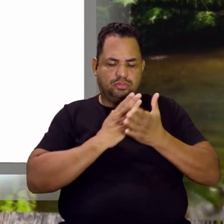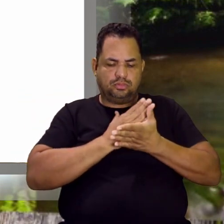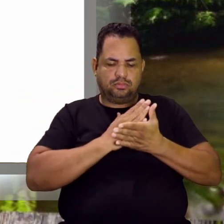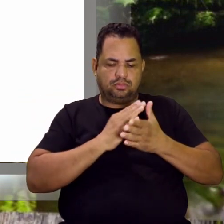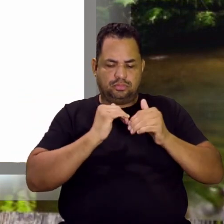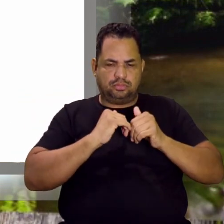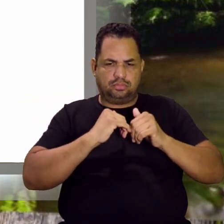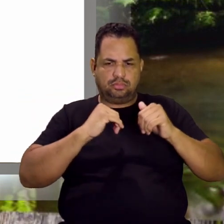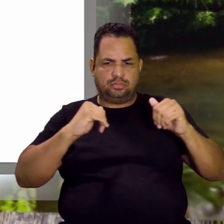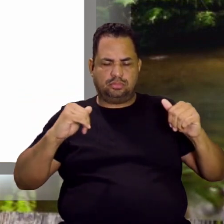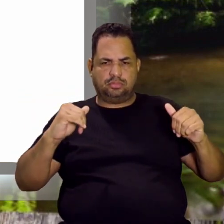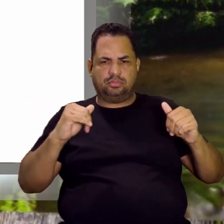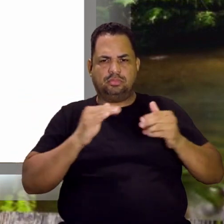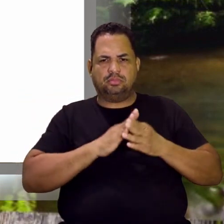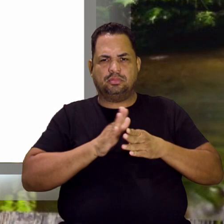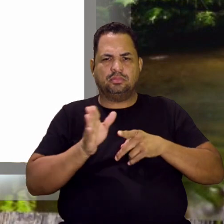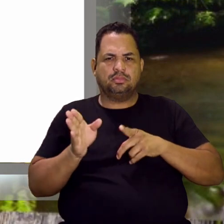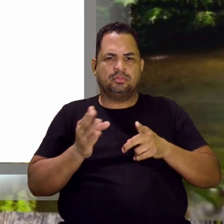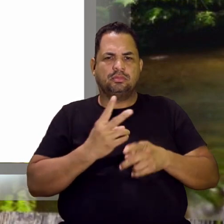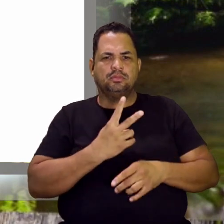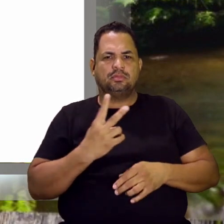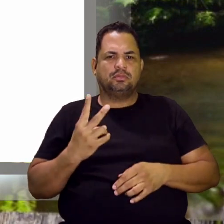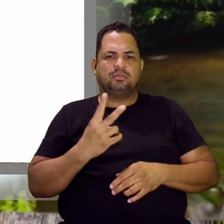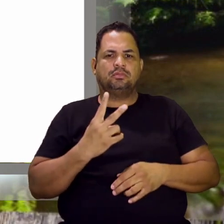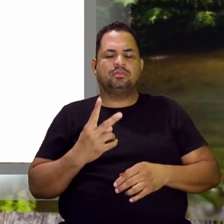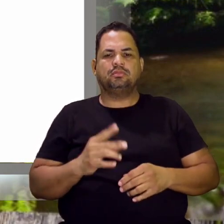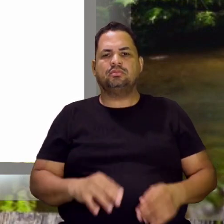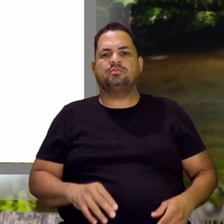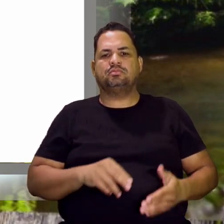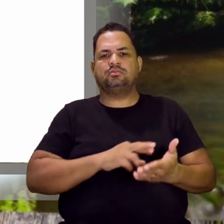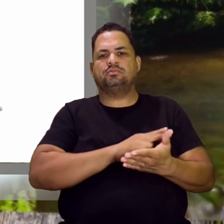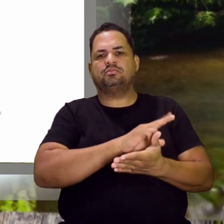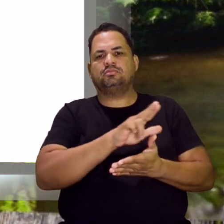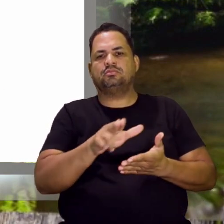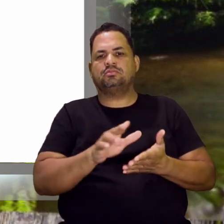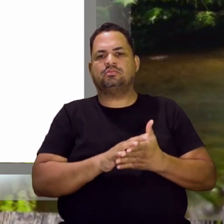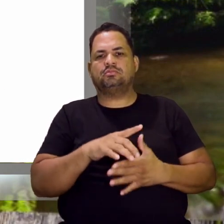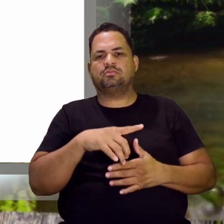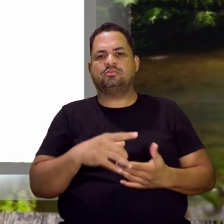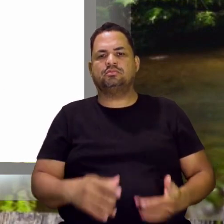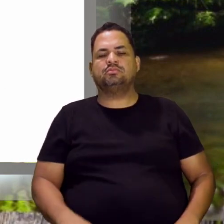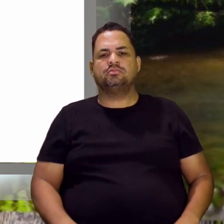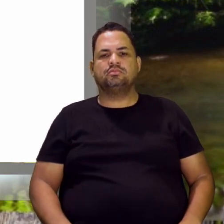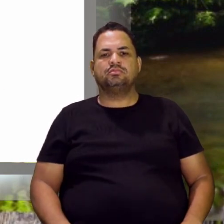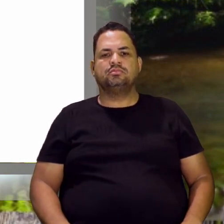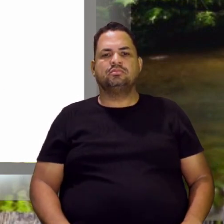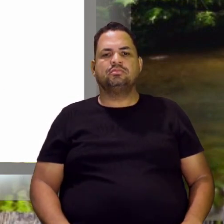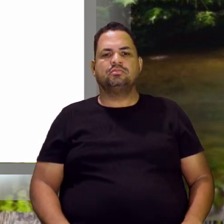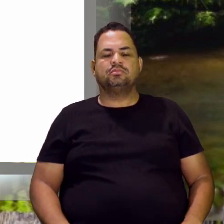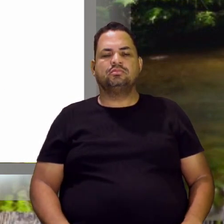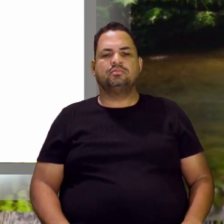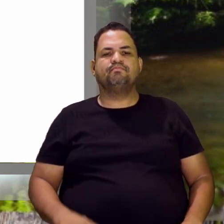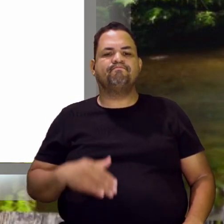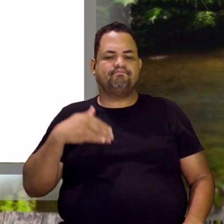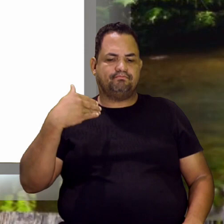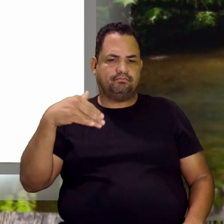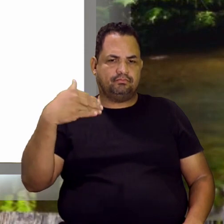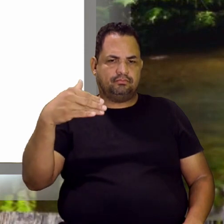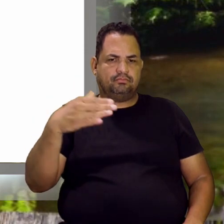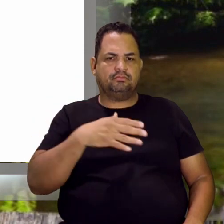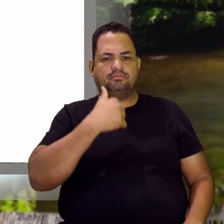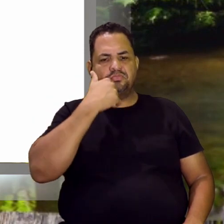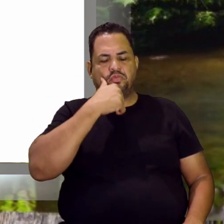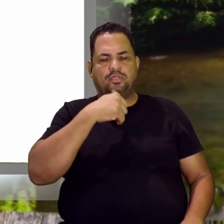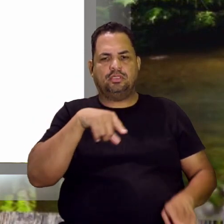E vários espermatozoides vão ter só um deles e os outros vários espermatozoides vão ter só um deles. Entendeu? E assim vai ser com a mulher